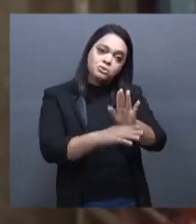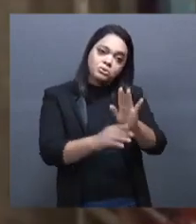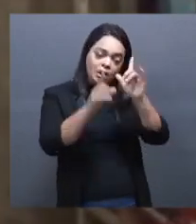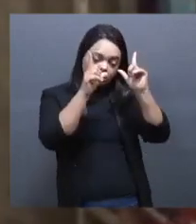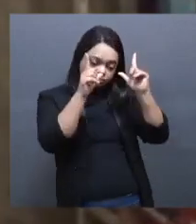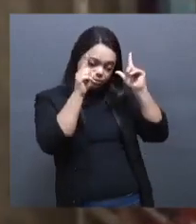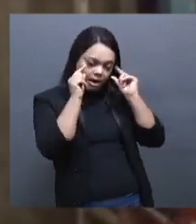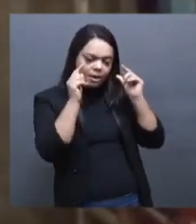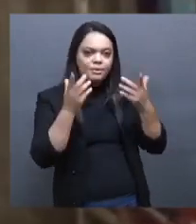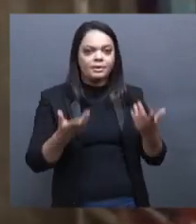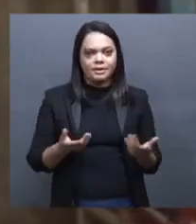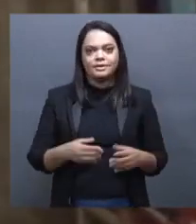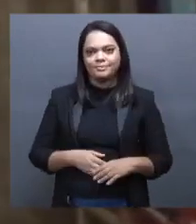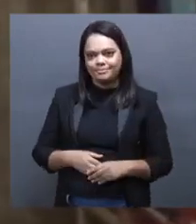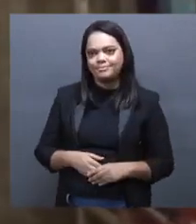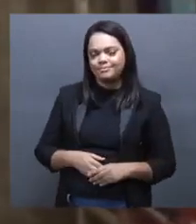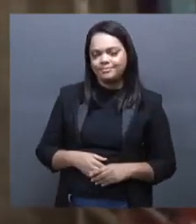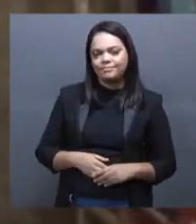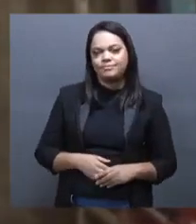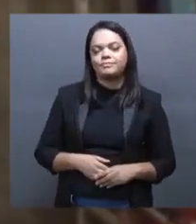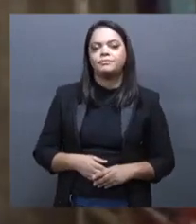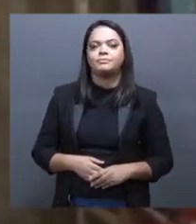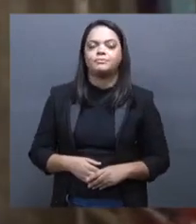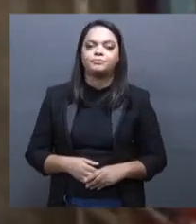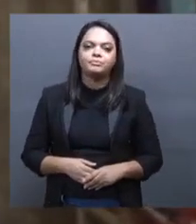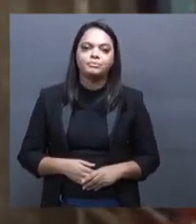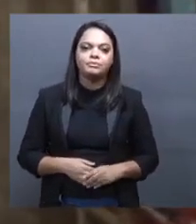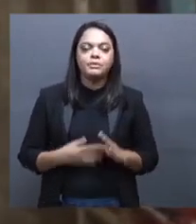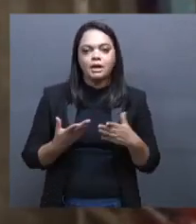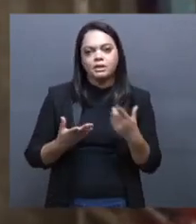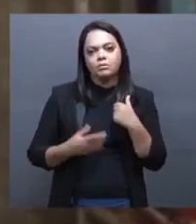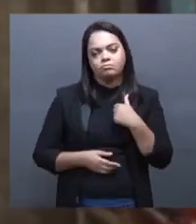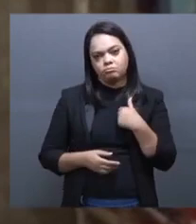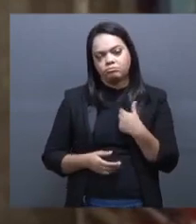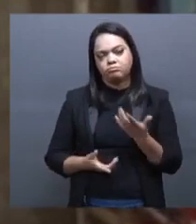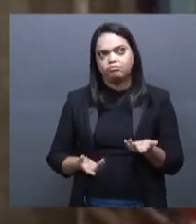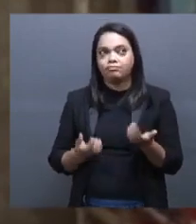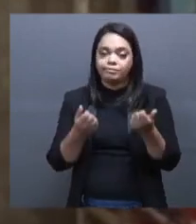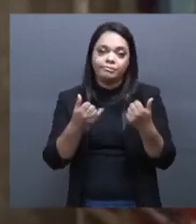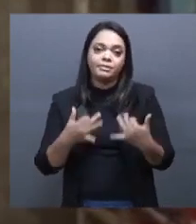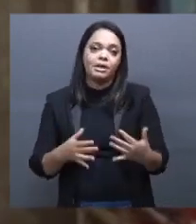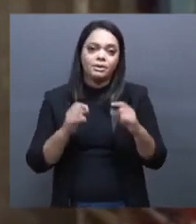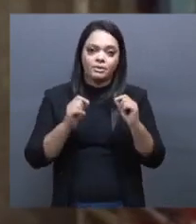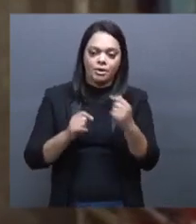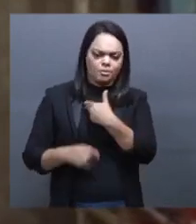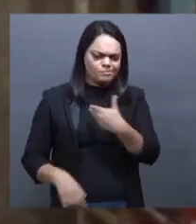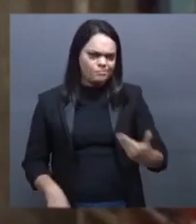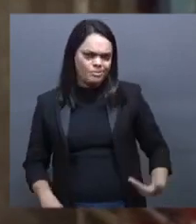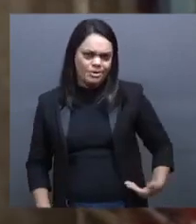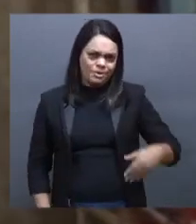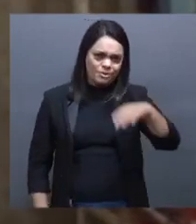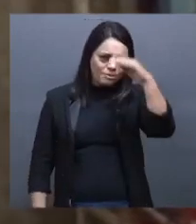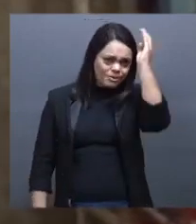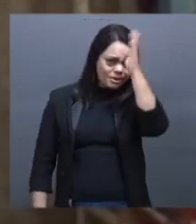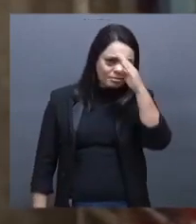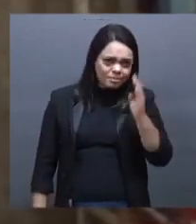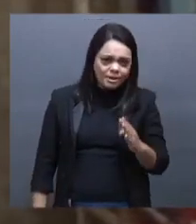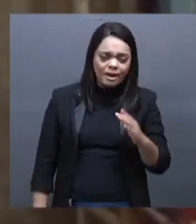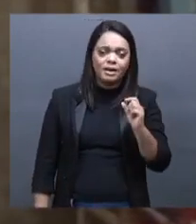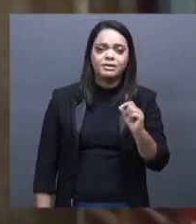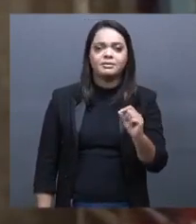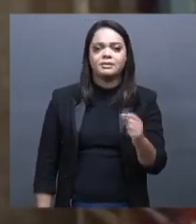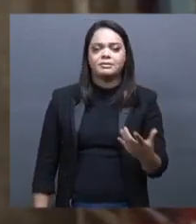mais aguda da crise, né, para as famílias. Então, eu diria que, para o governo brasileiro, né,